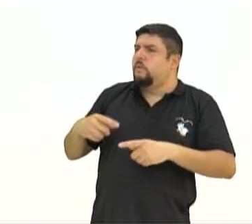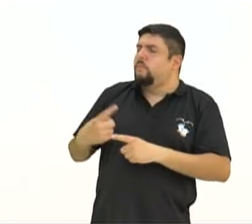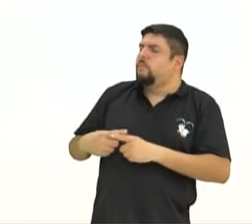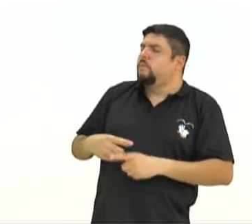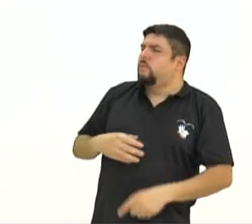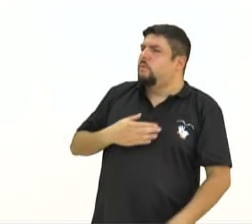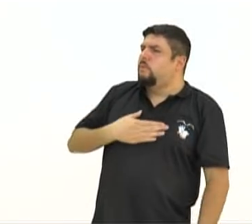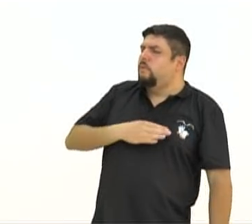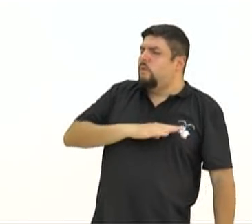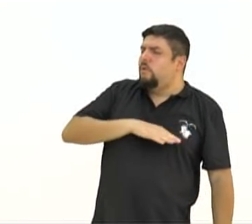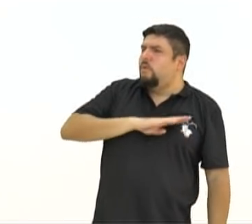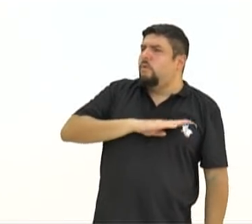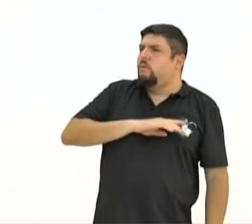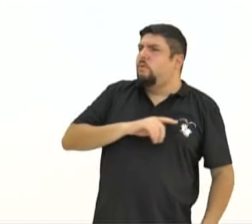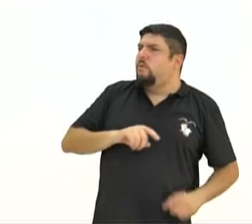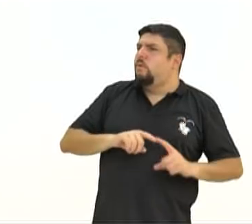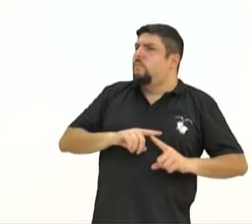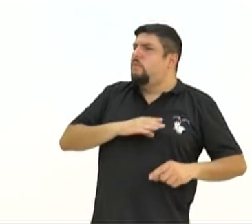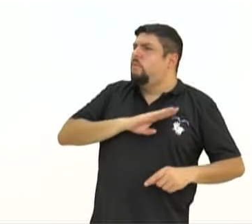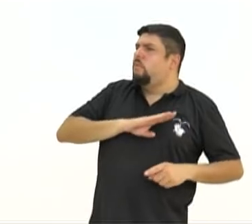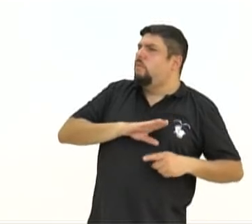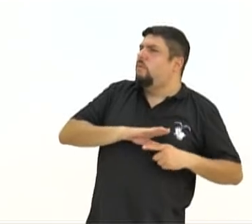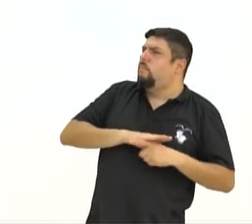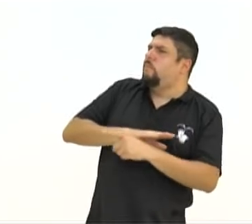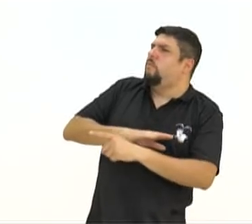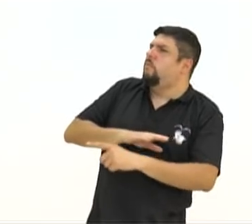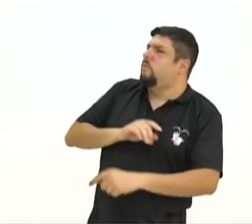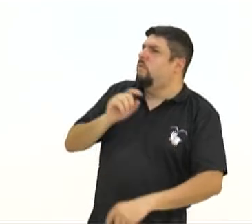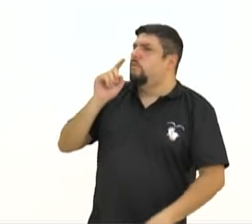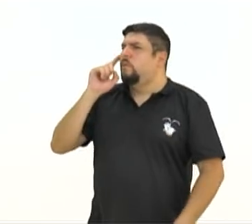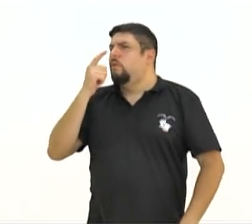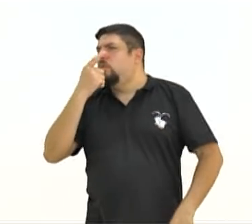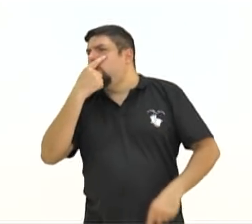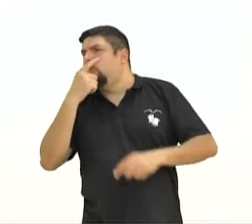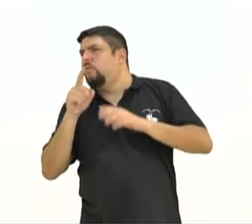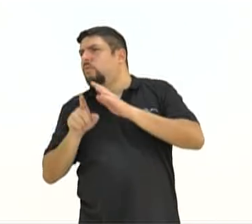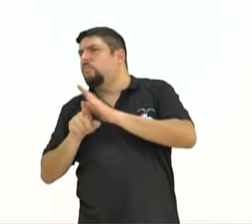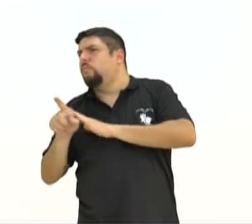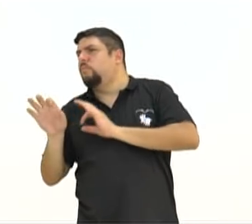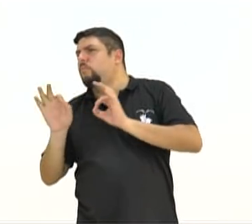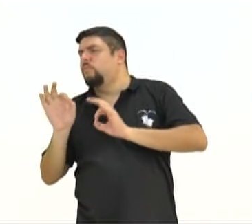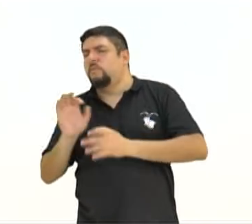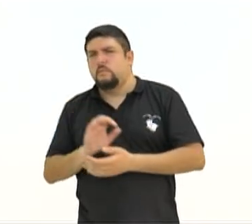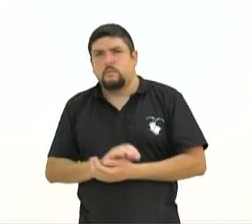não perguntam nada. De novo, a gente tem a marcação ali indicando que houve